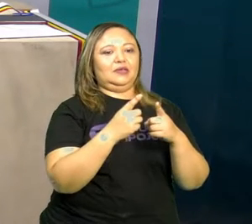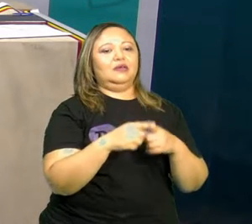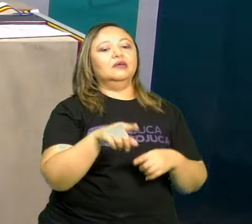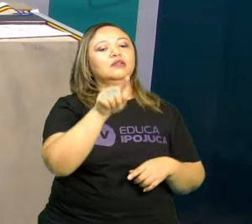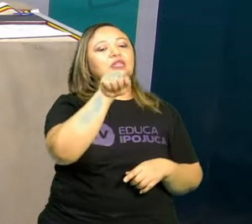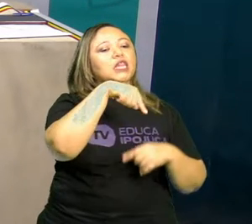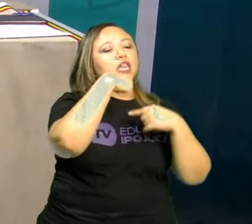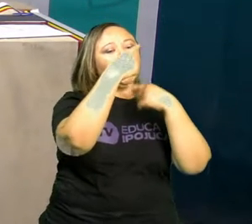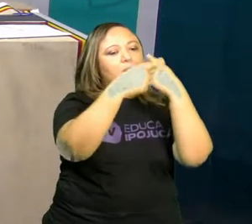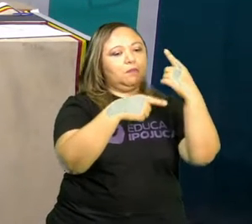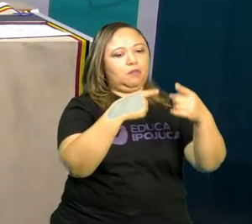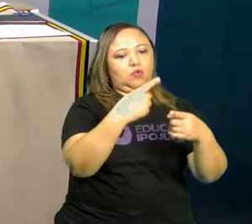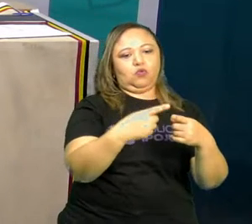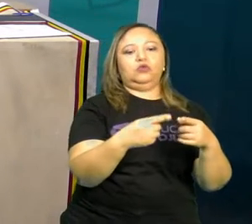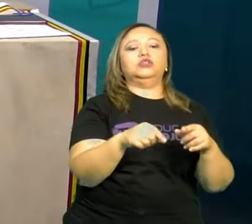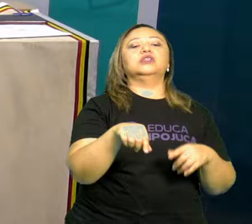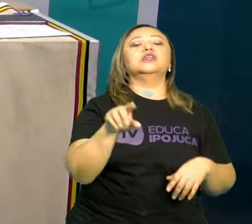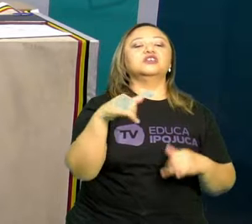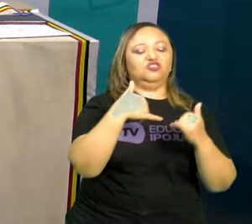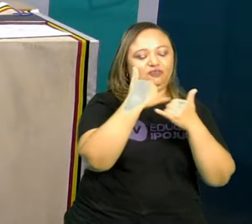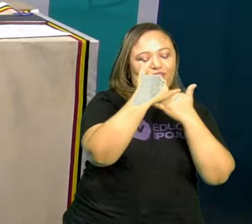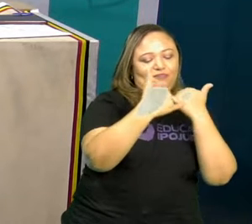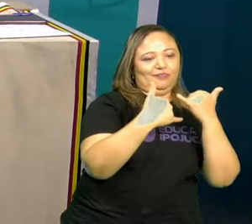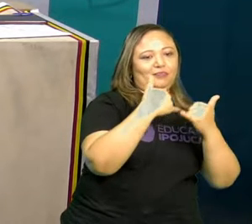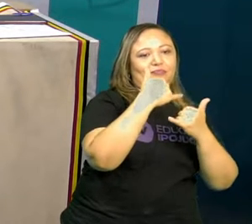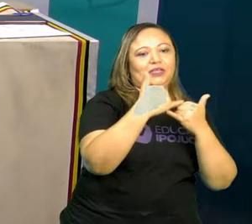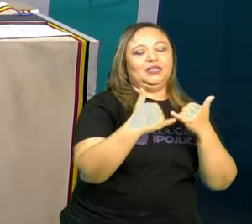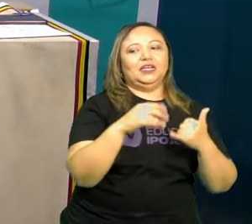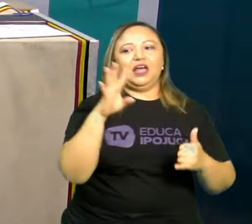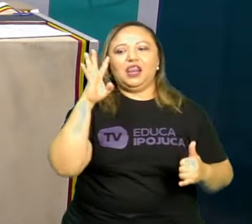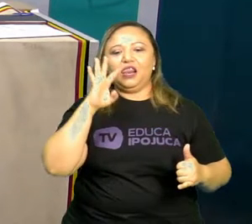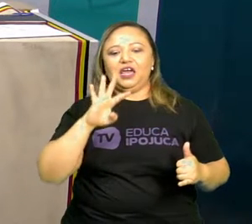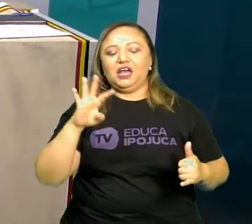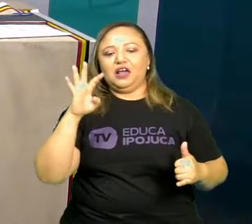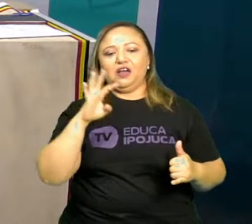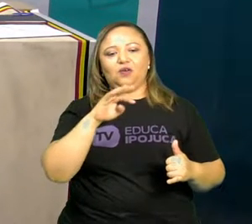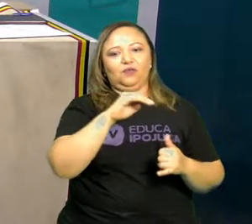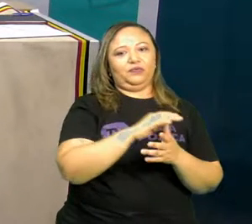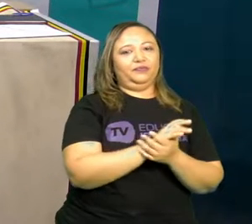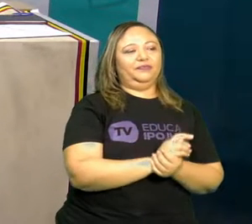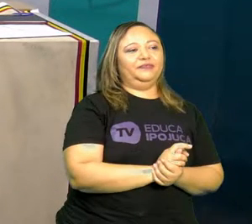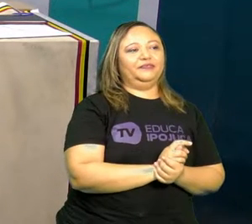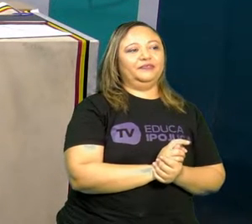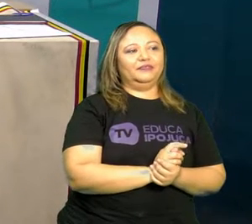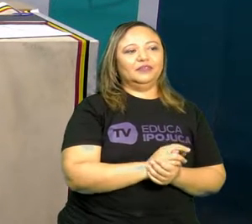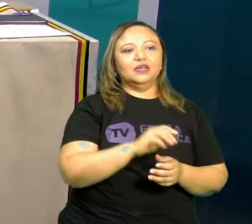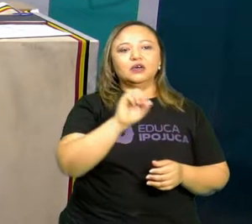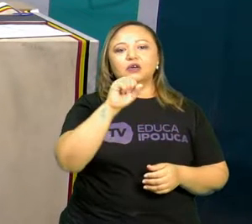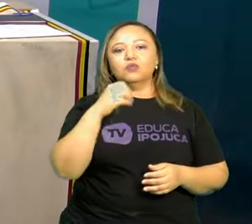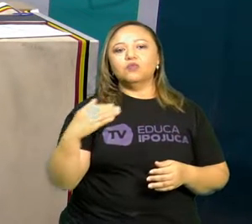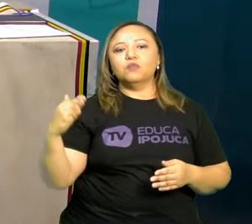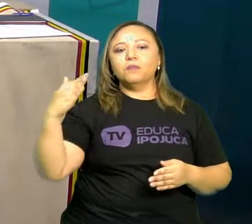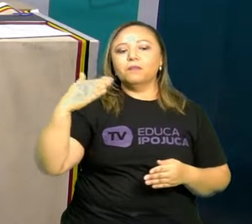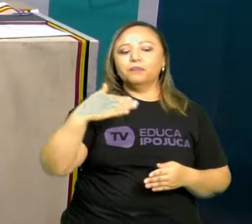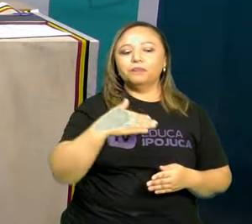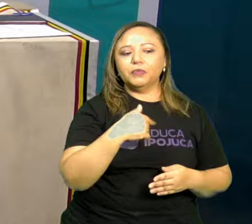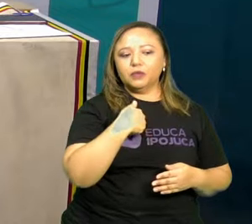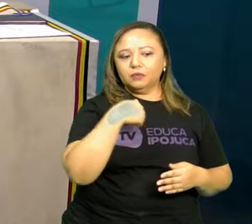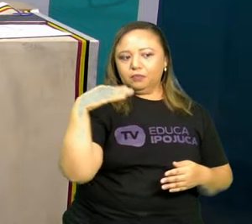para depois a gente fazer a brincadeira bem legal. Se eu fosse